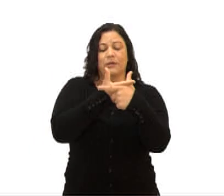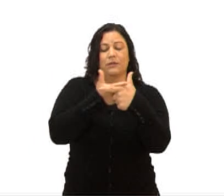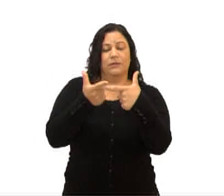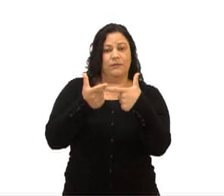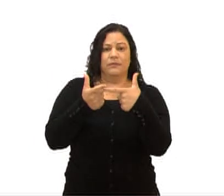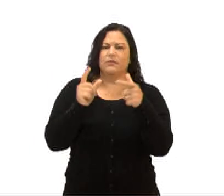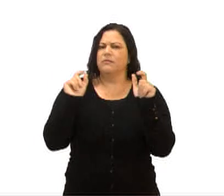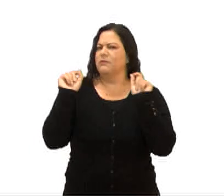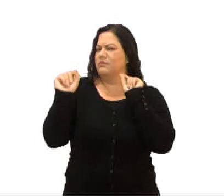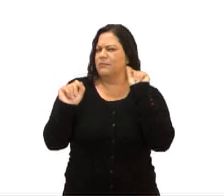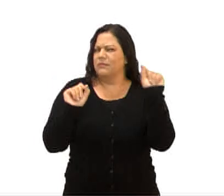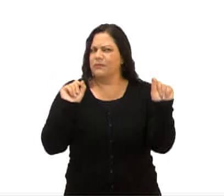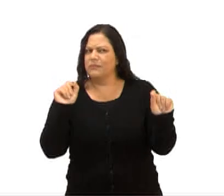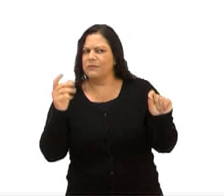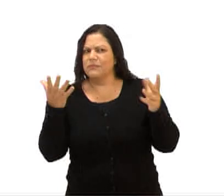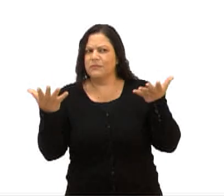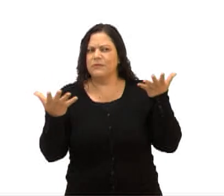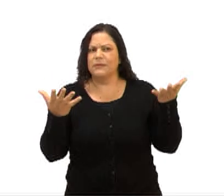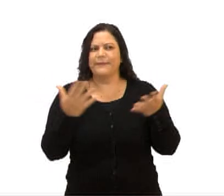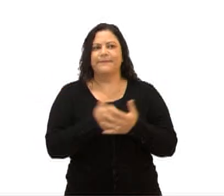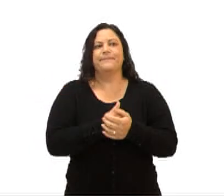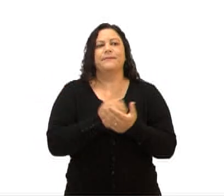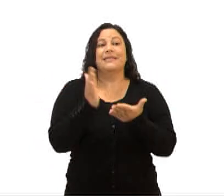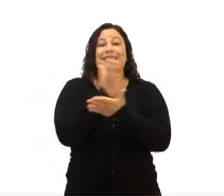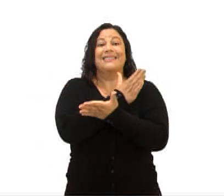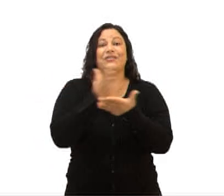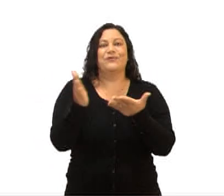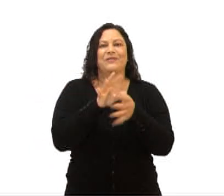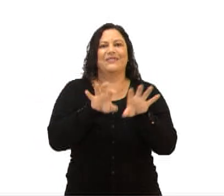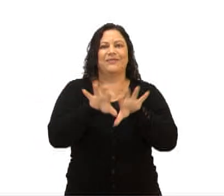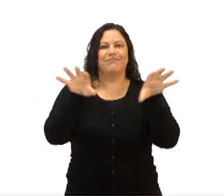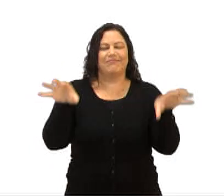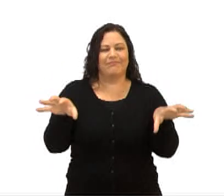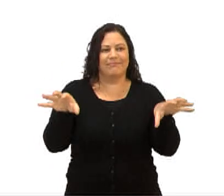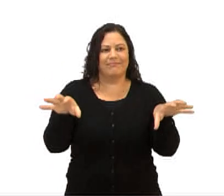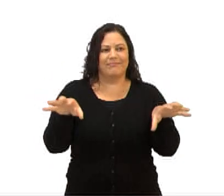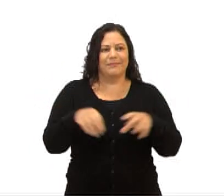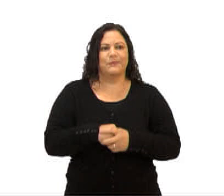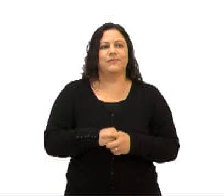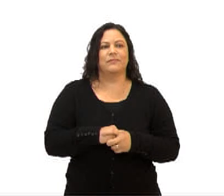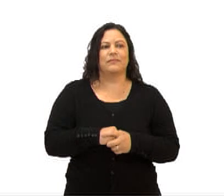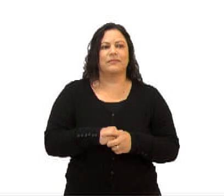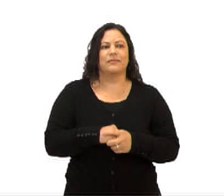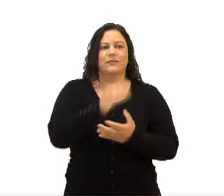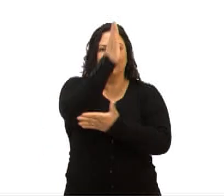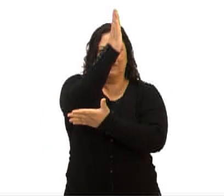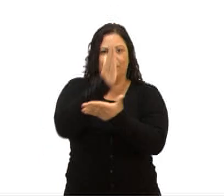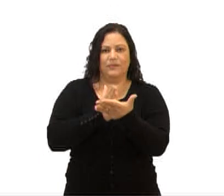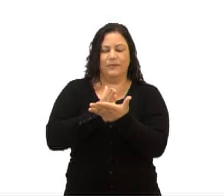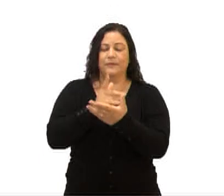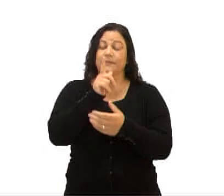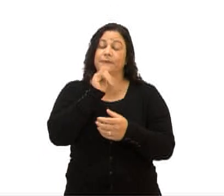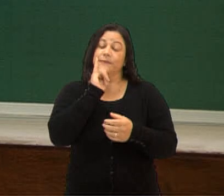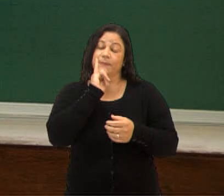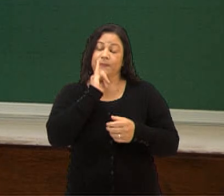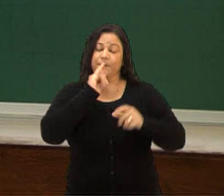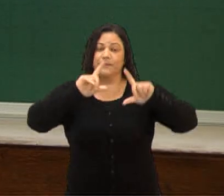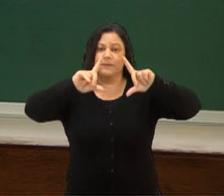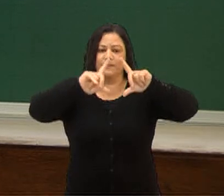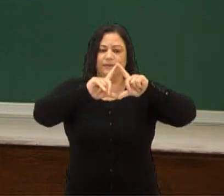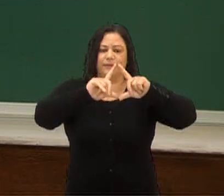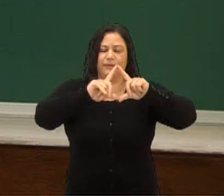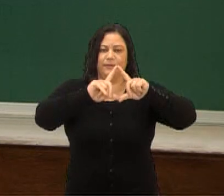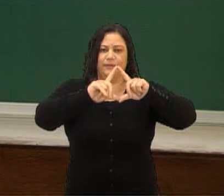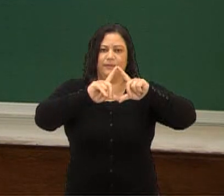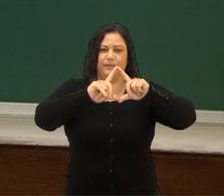dois segmentos com medidas iguais. Se a base tem 8 e eu dividir lá ao meio, eu vou ter aqui dois